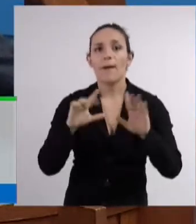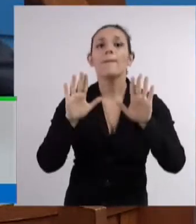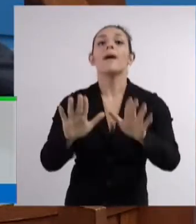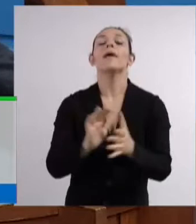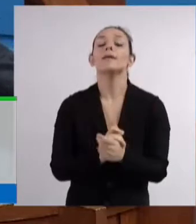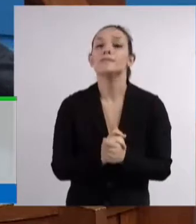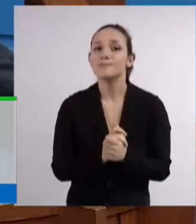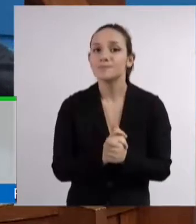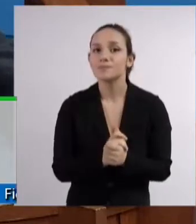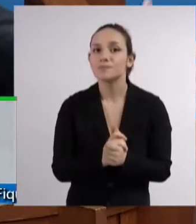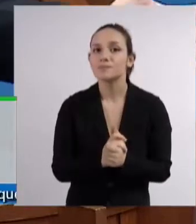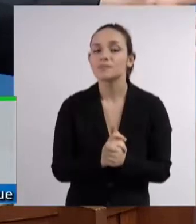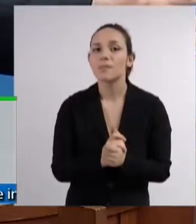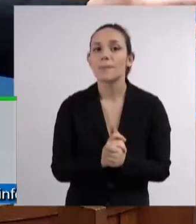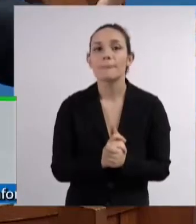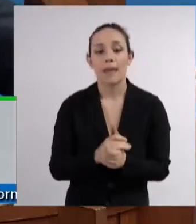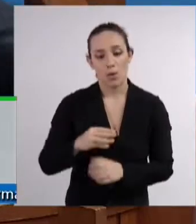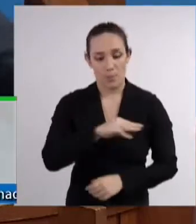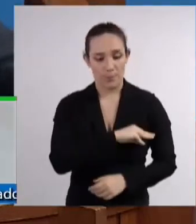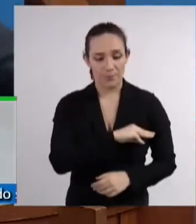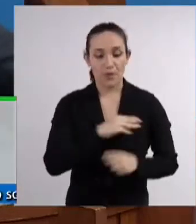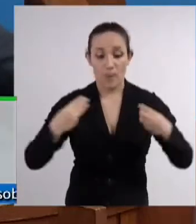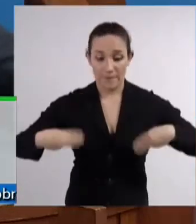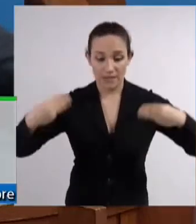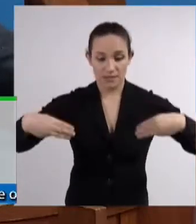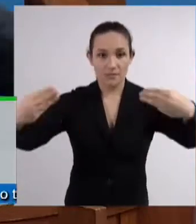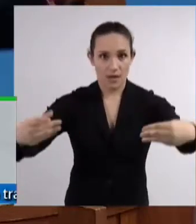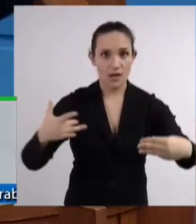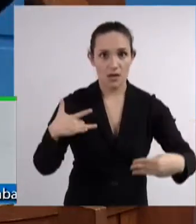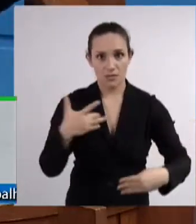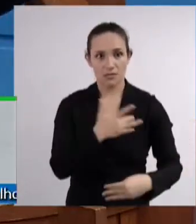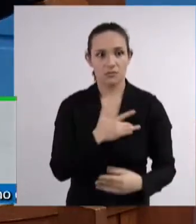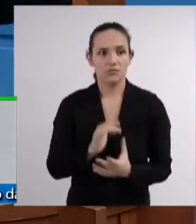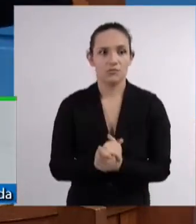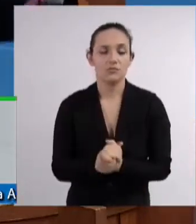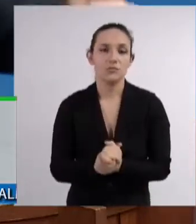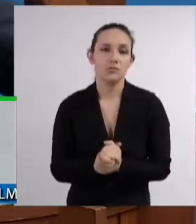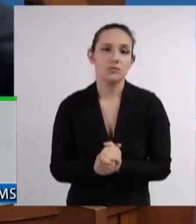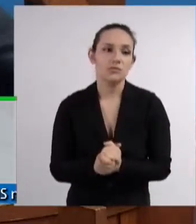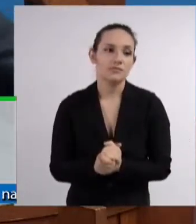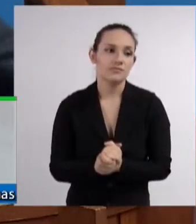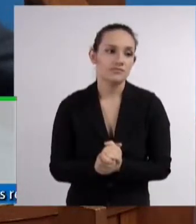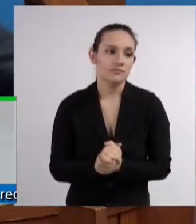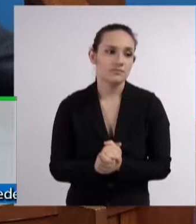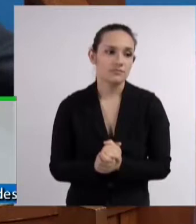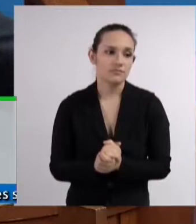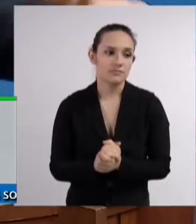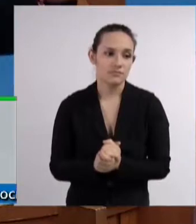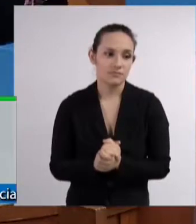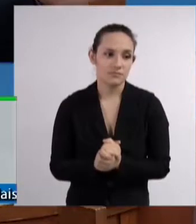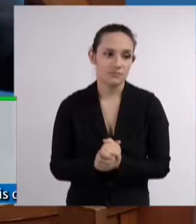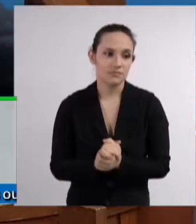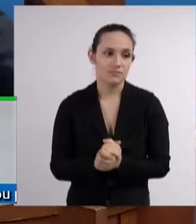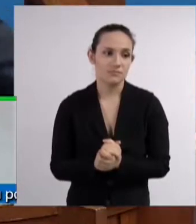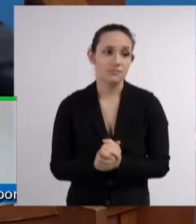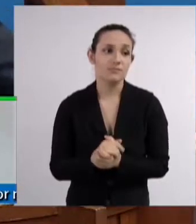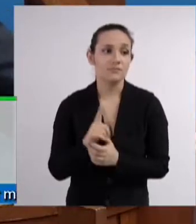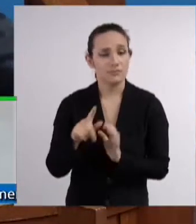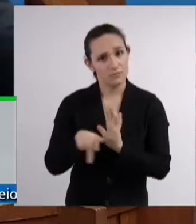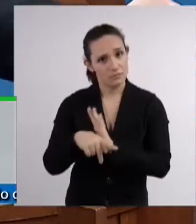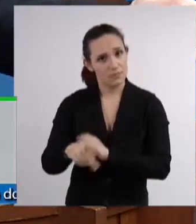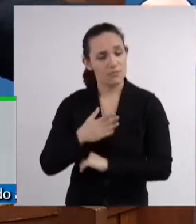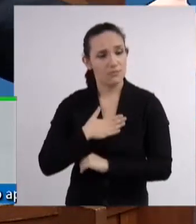você verifica que o Ministério da Saúde, desse aí, que é do meu partido